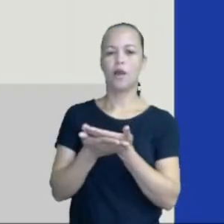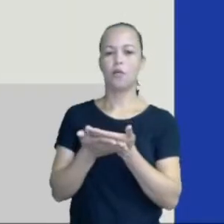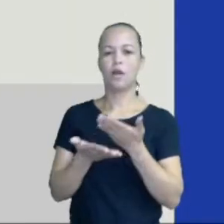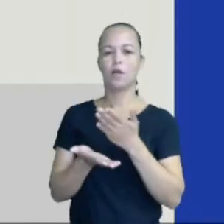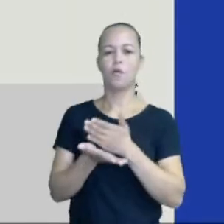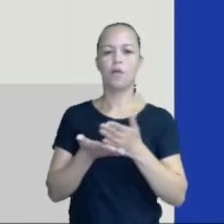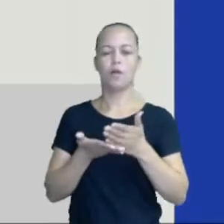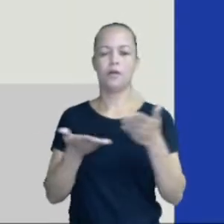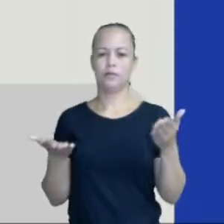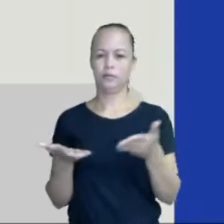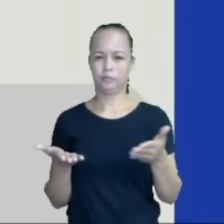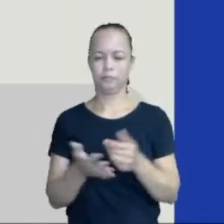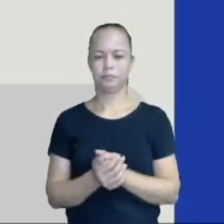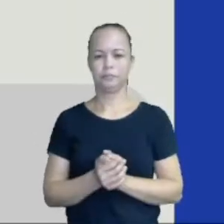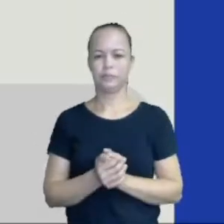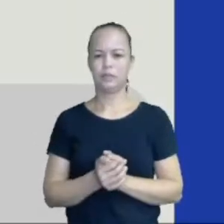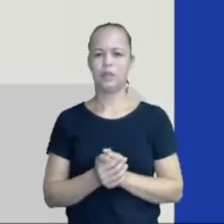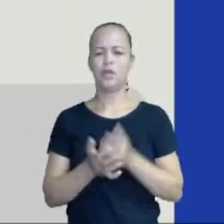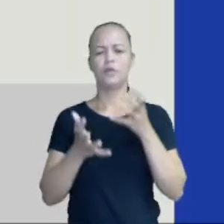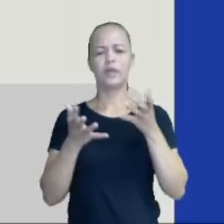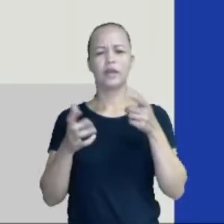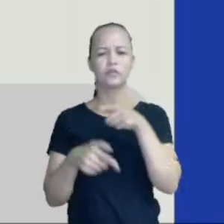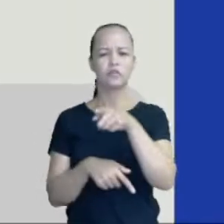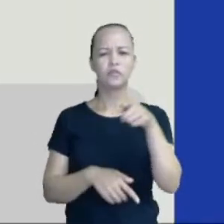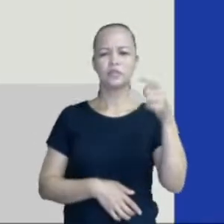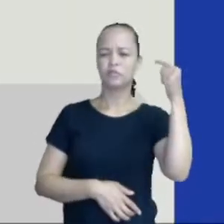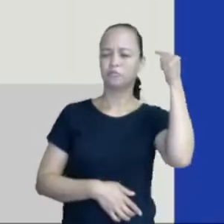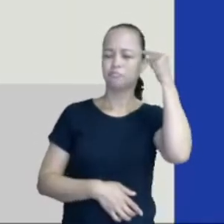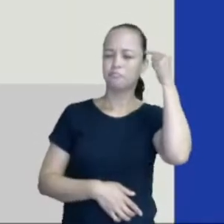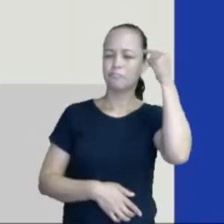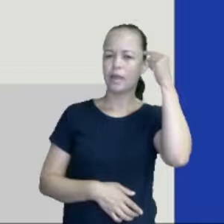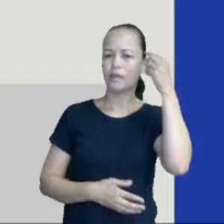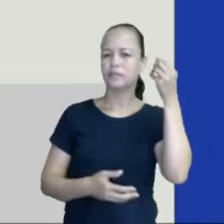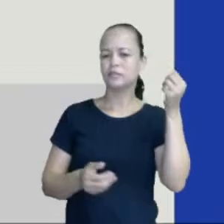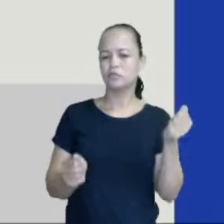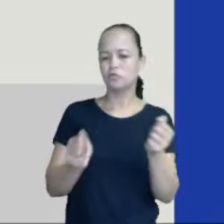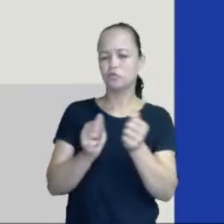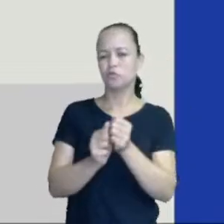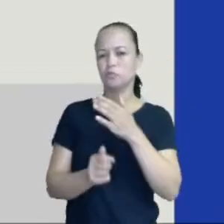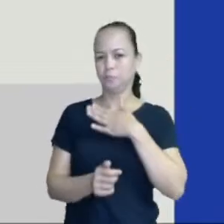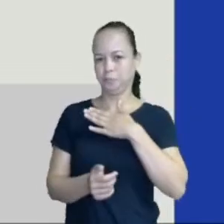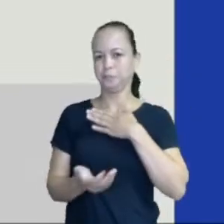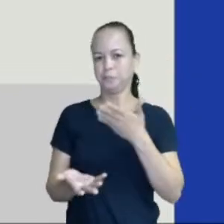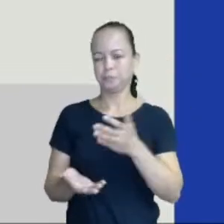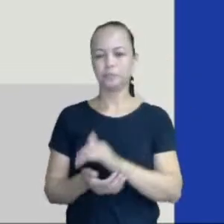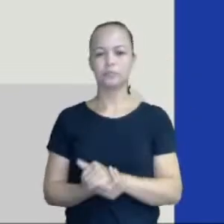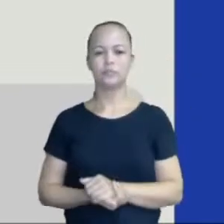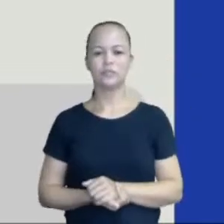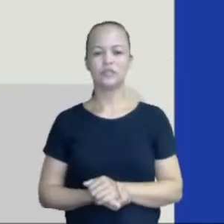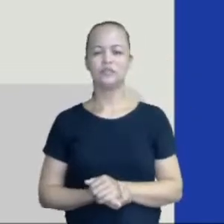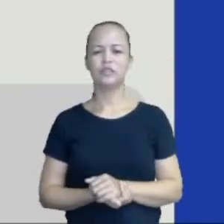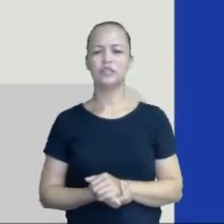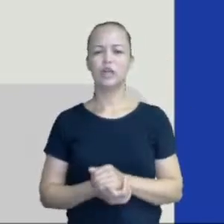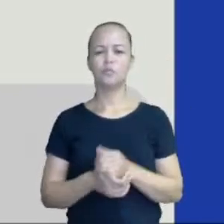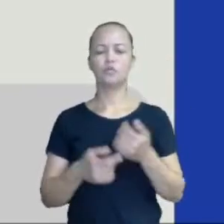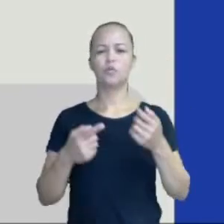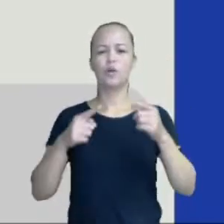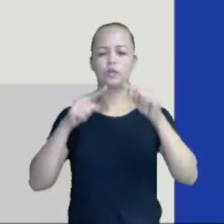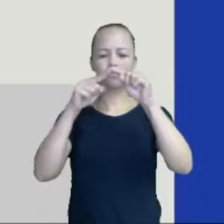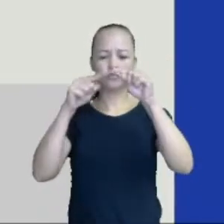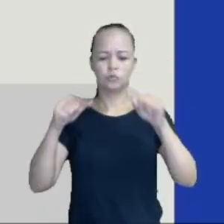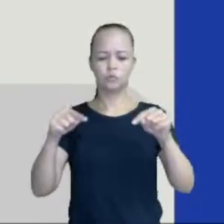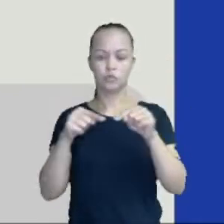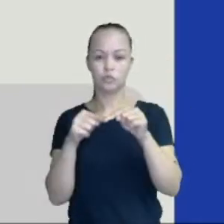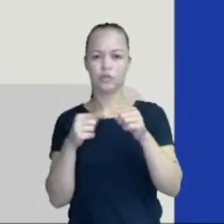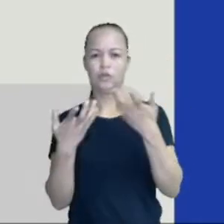que você comece pensando. Se liga na tela e pensa junto comigo. Vejamos quantos triângulos formam